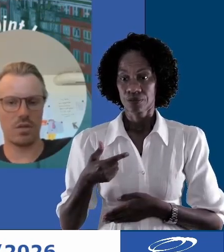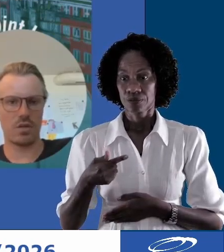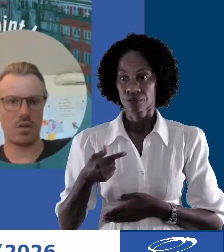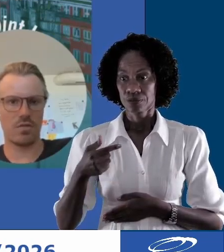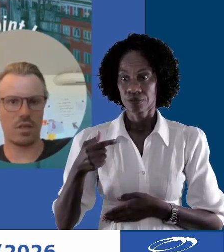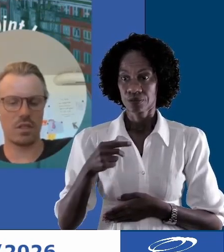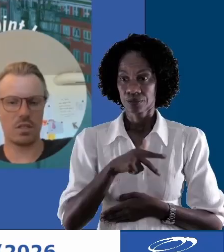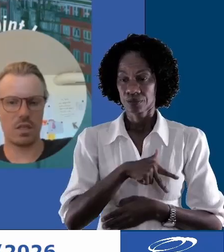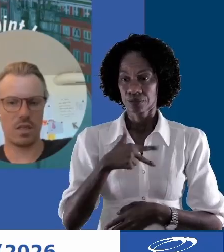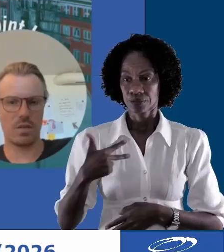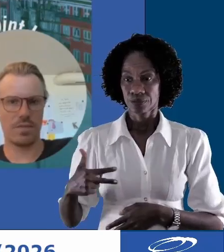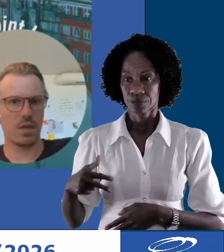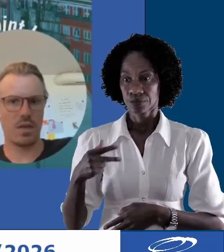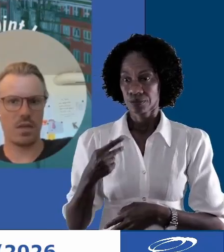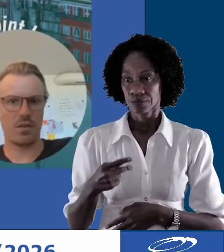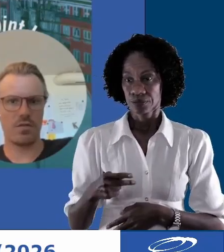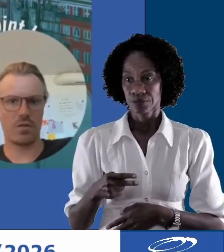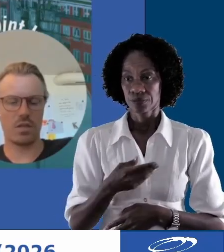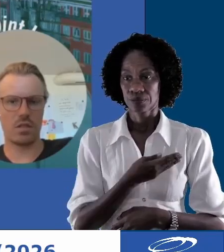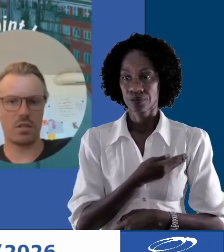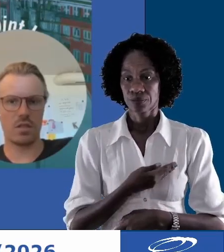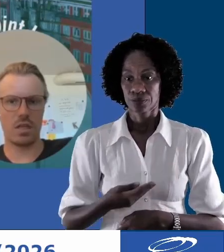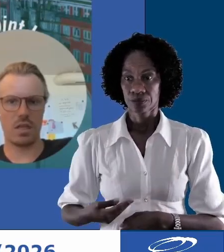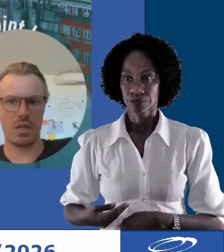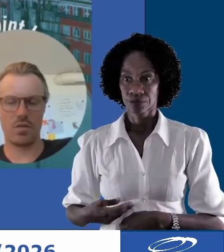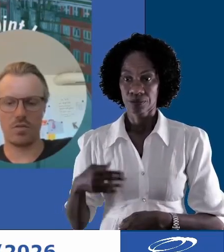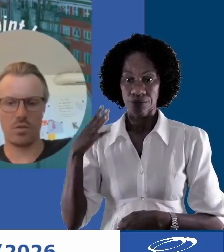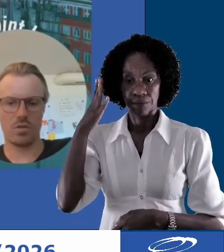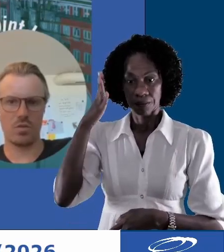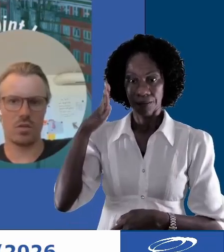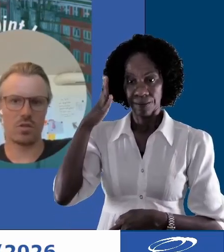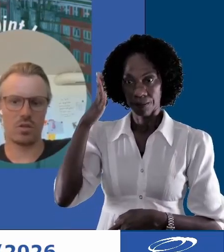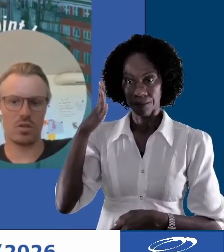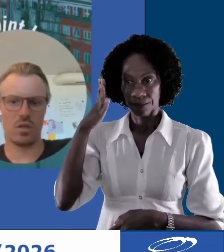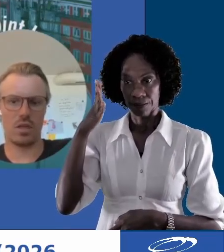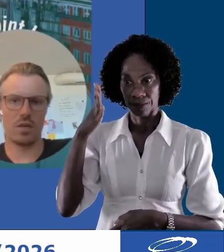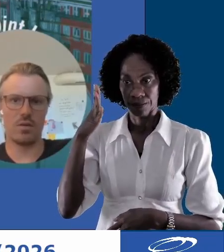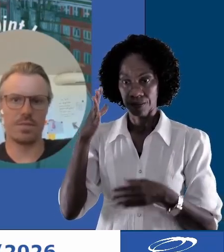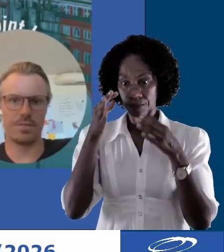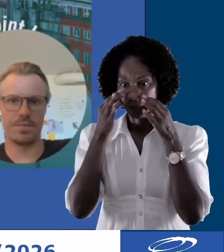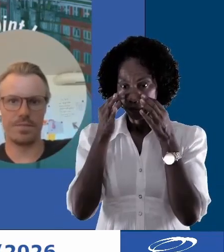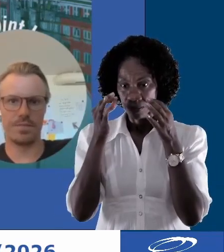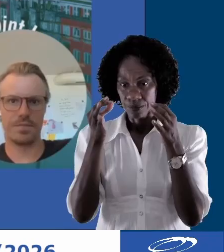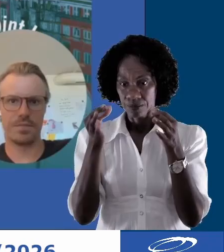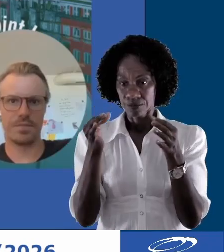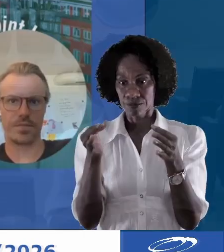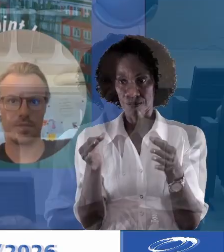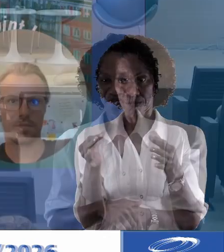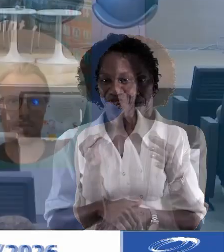this conference. Thank you for the attention today, and I look forward to the discussion later.